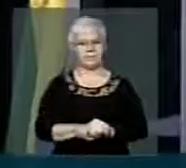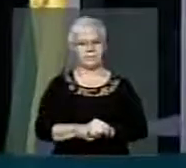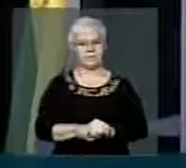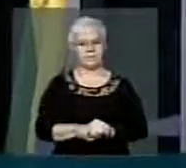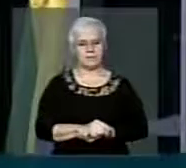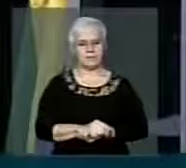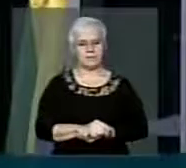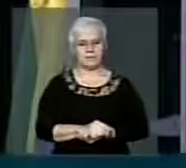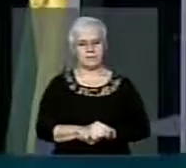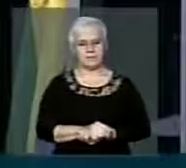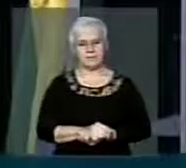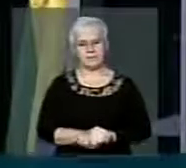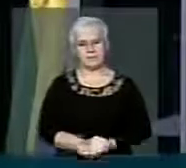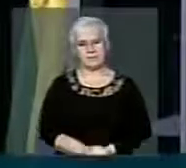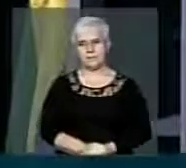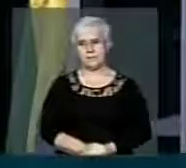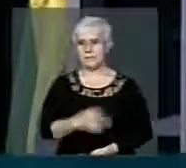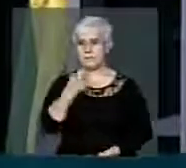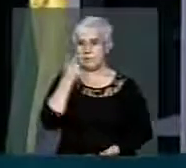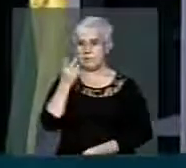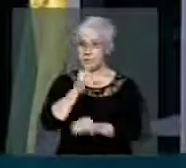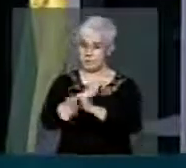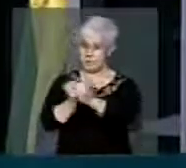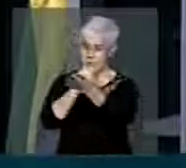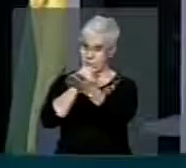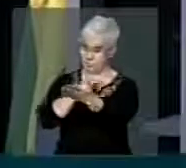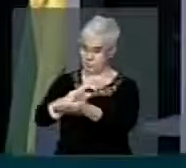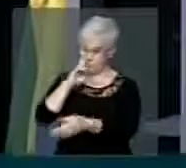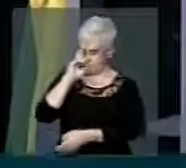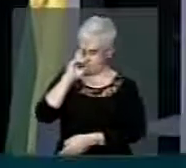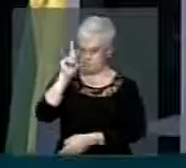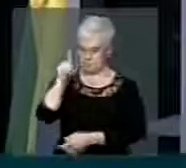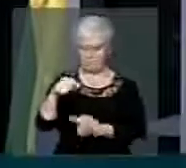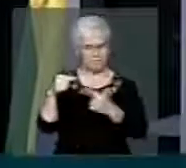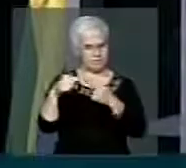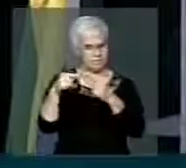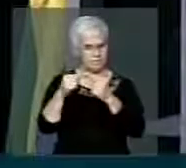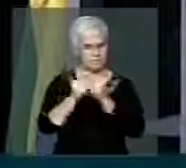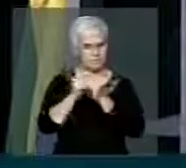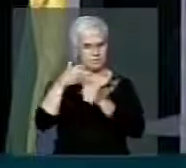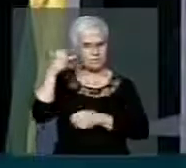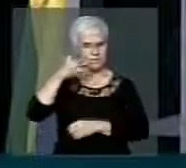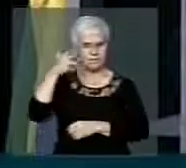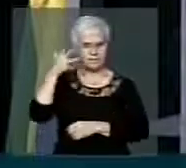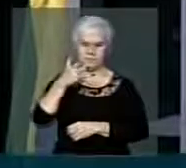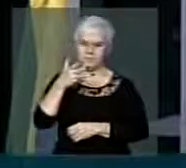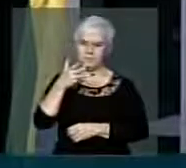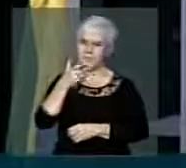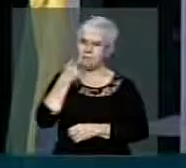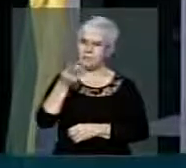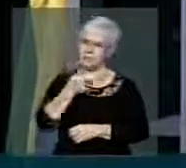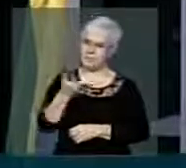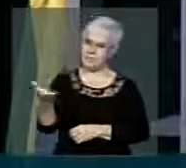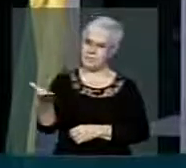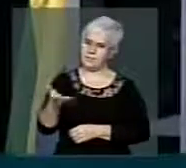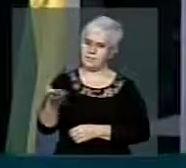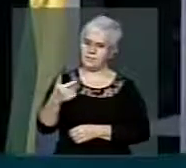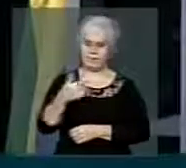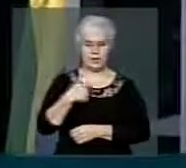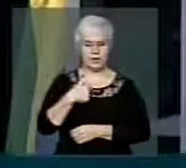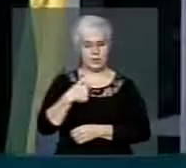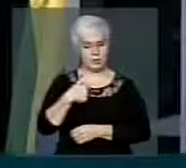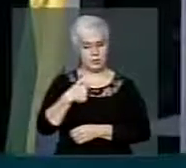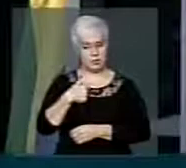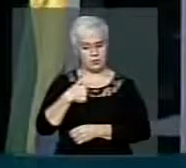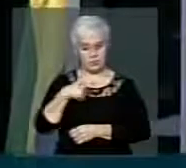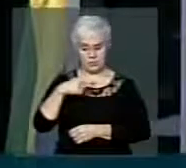Paiva. Para dizer a Vossa Excelência que, coincidentemente com o discurso que Vossa Excelência profere, estava eu a